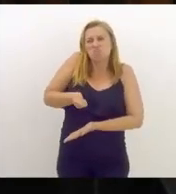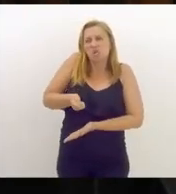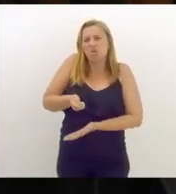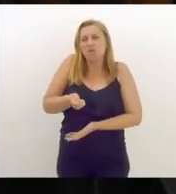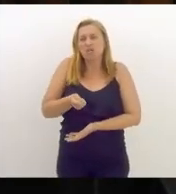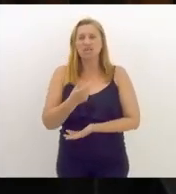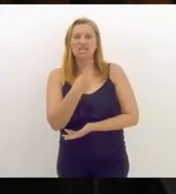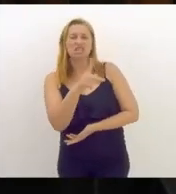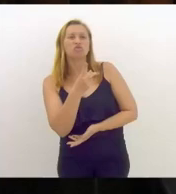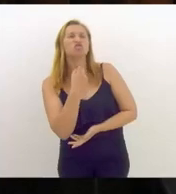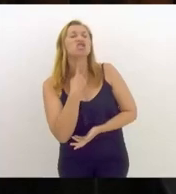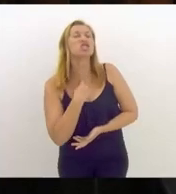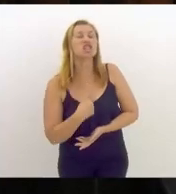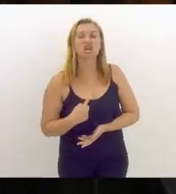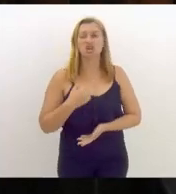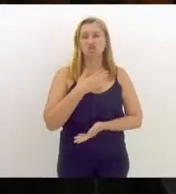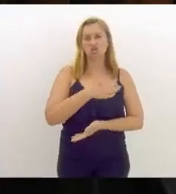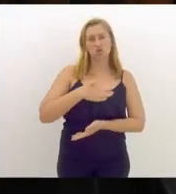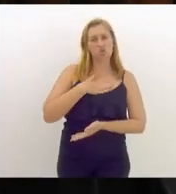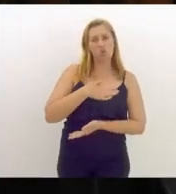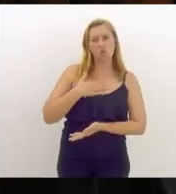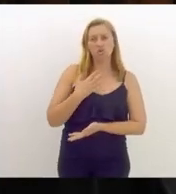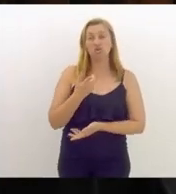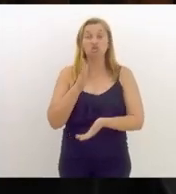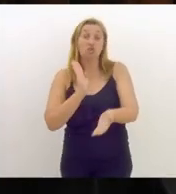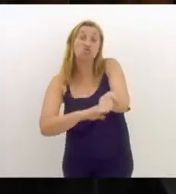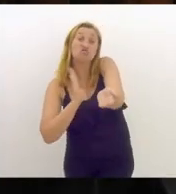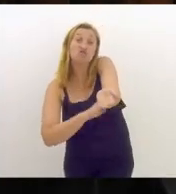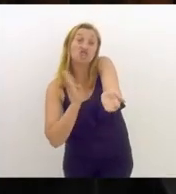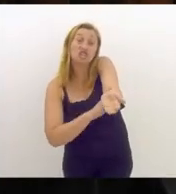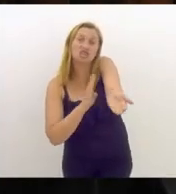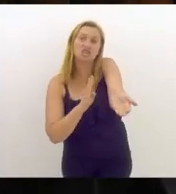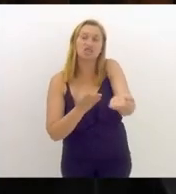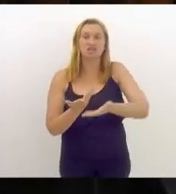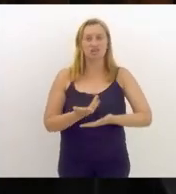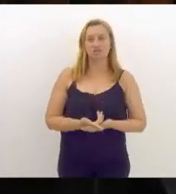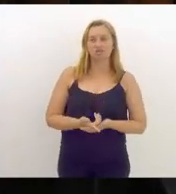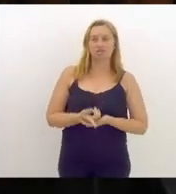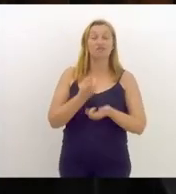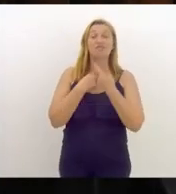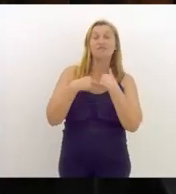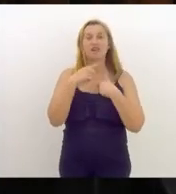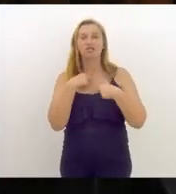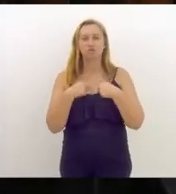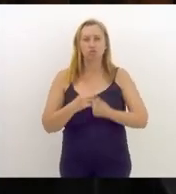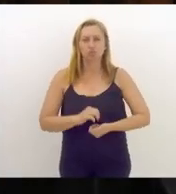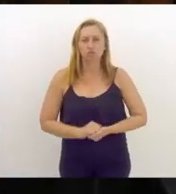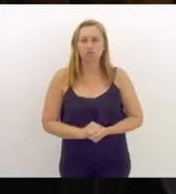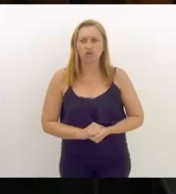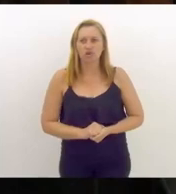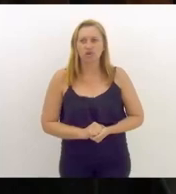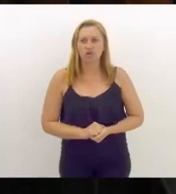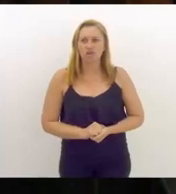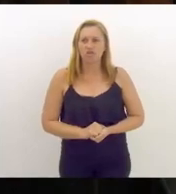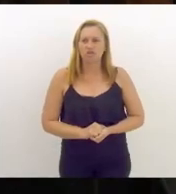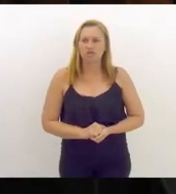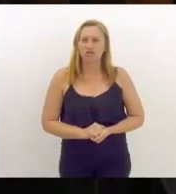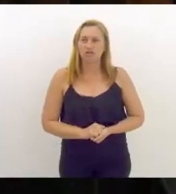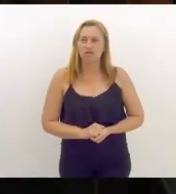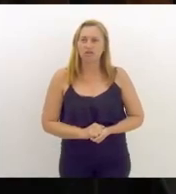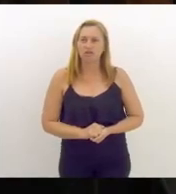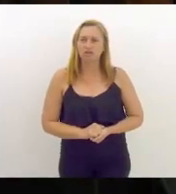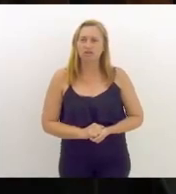gostos suas vontades seus vícios suas mazelas com ela abaixo